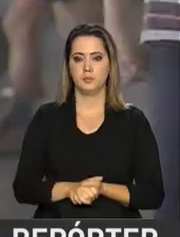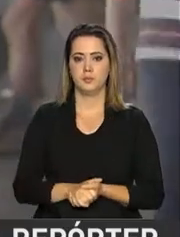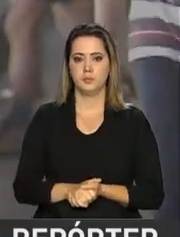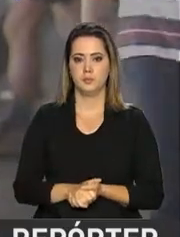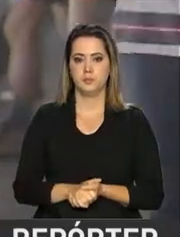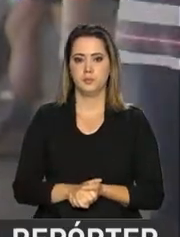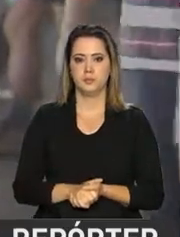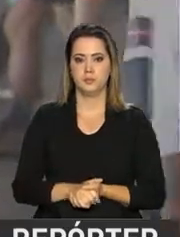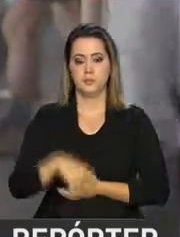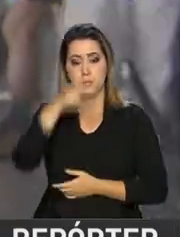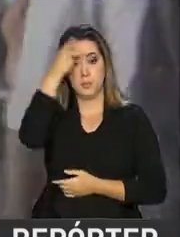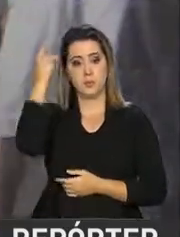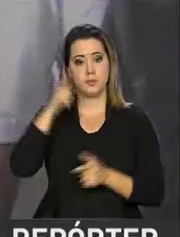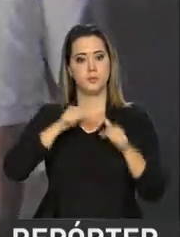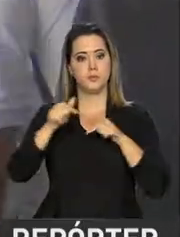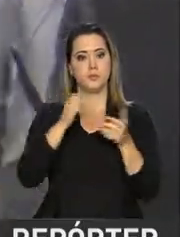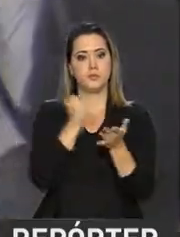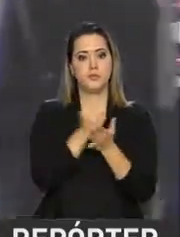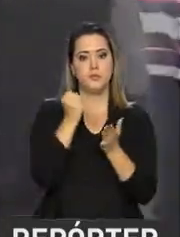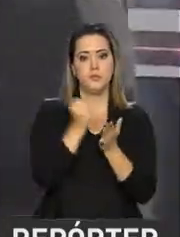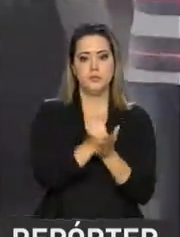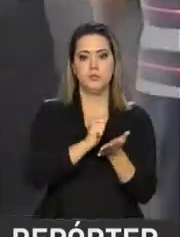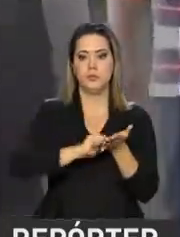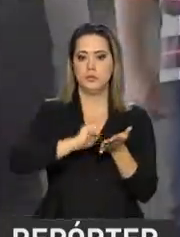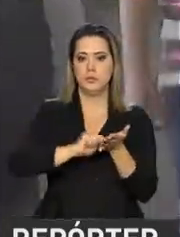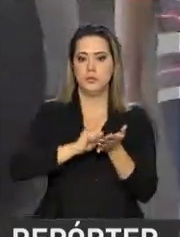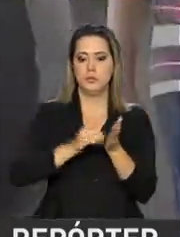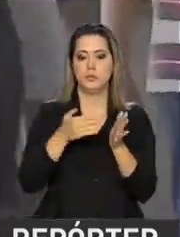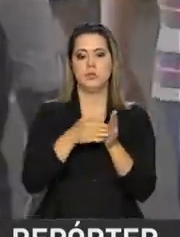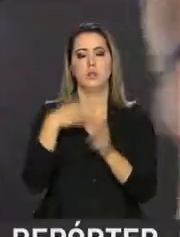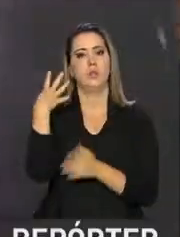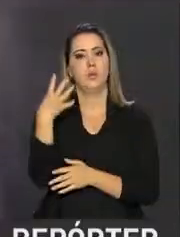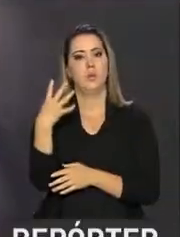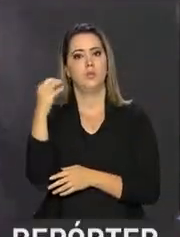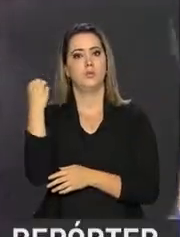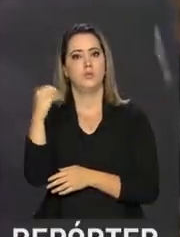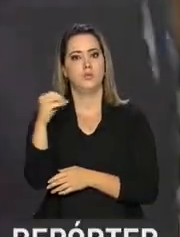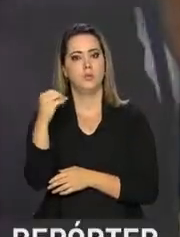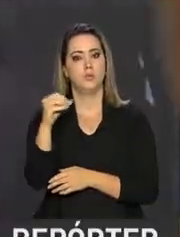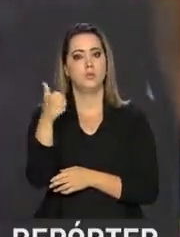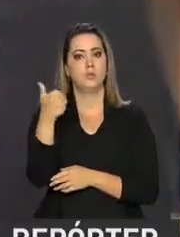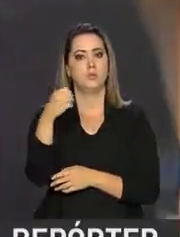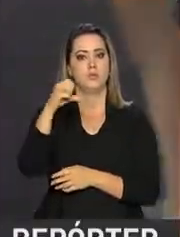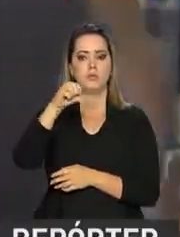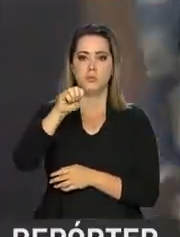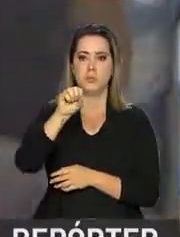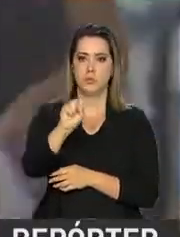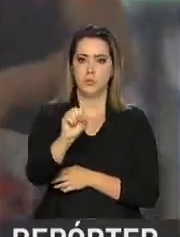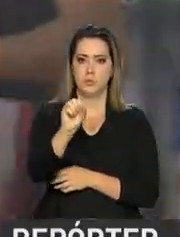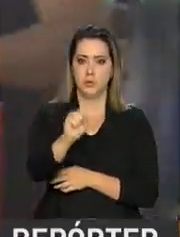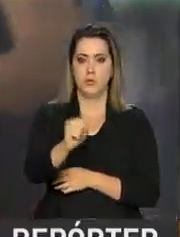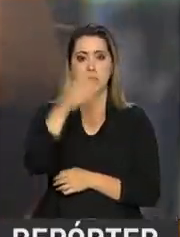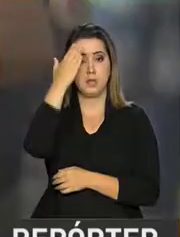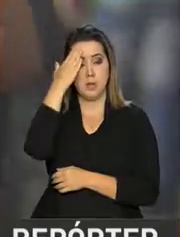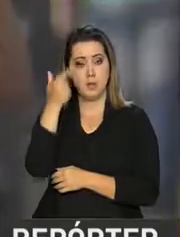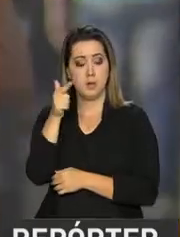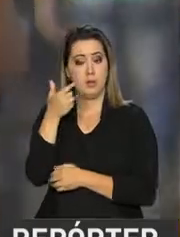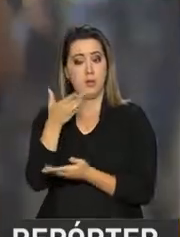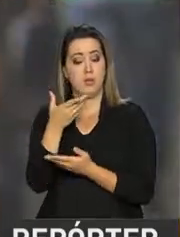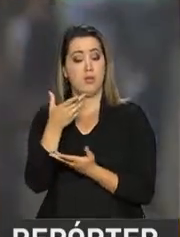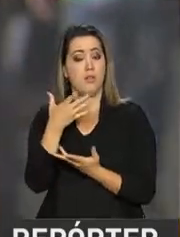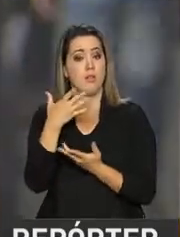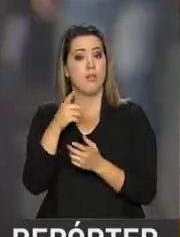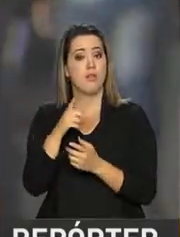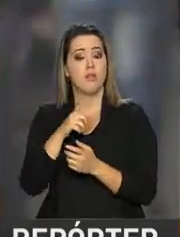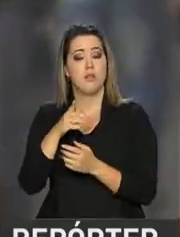quem trabalhou com carteira assinada até 4 de outubro de 1988 pode não saber que tem direito ao saque dos